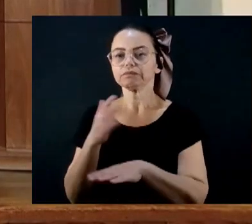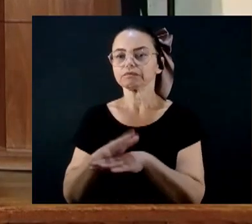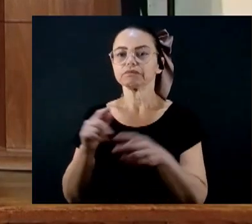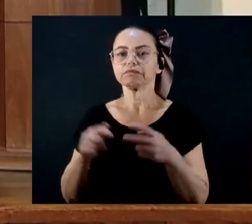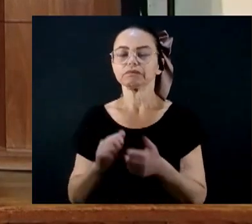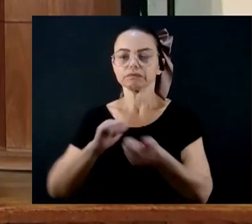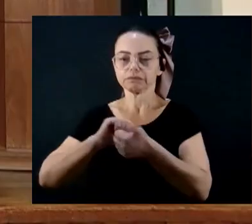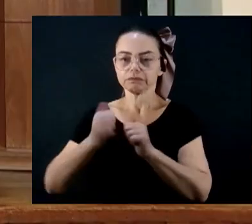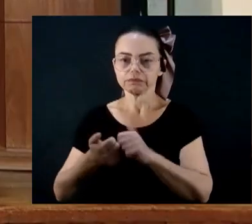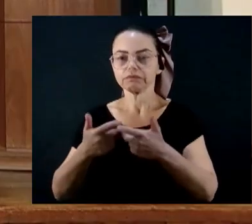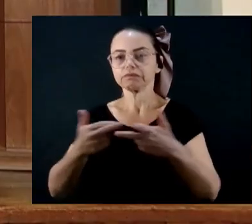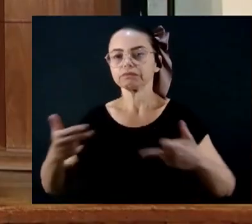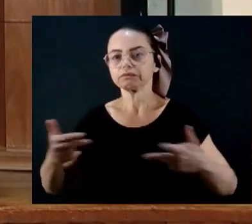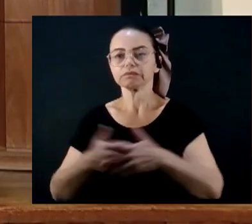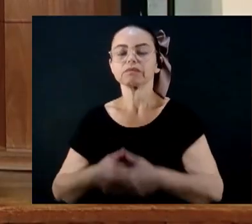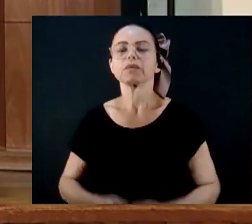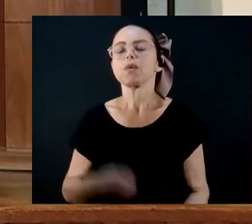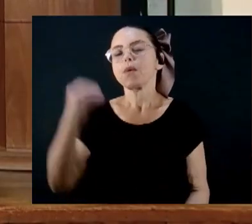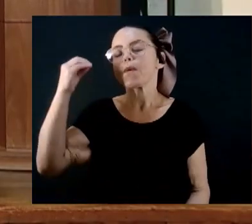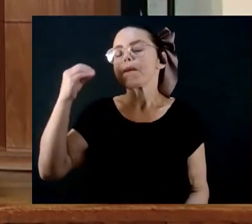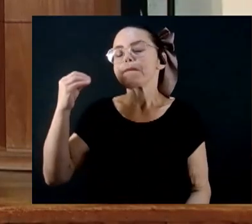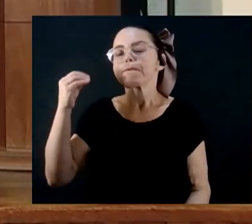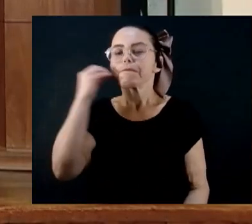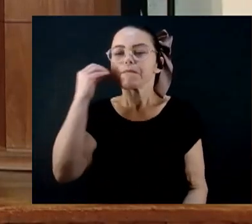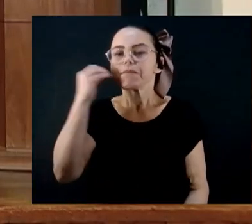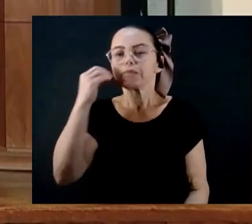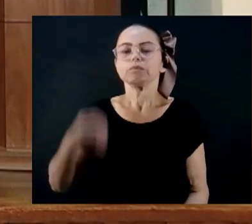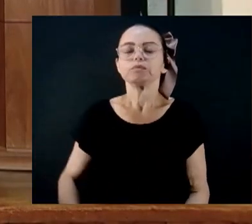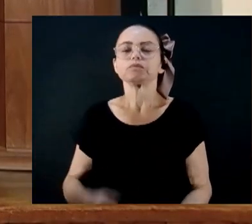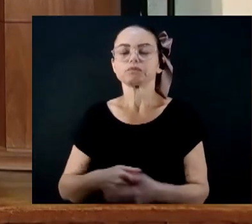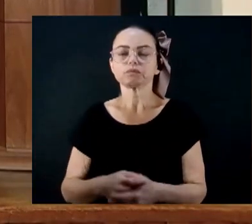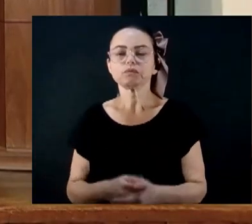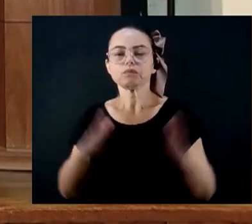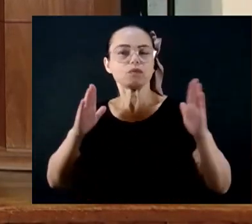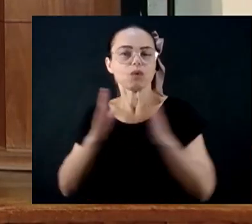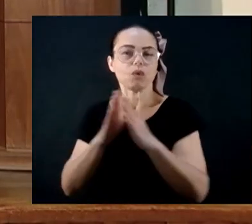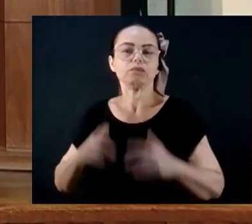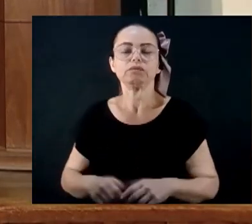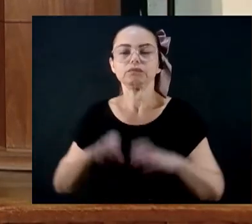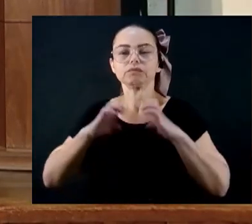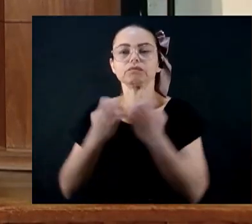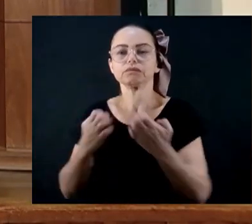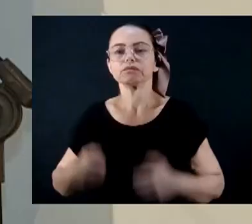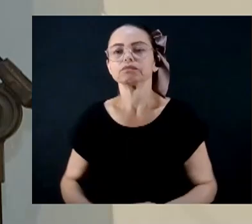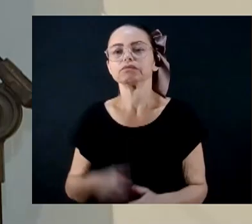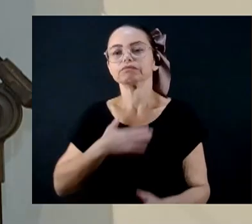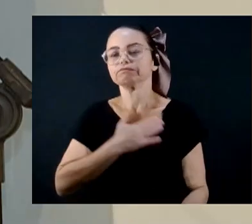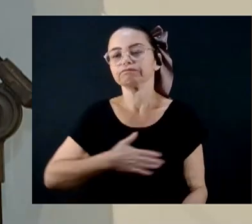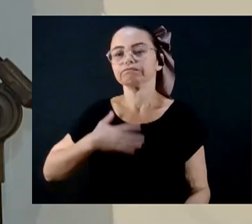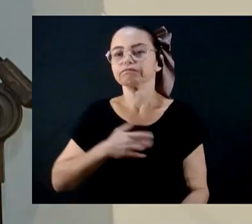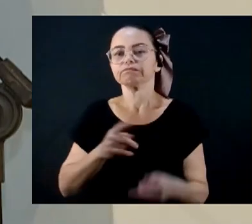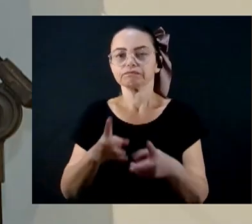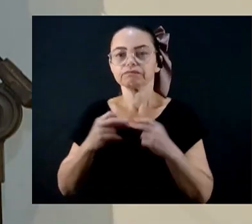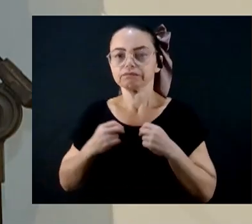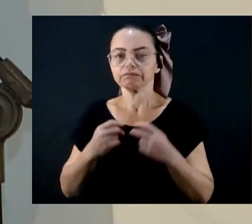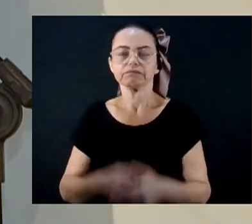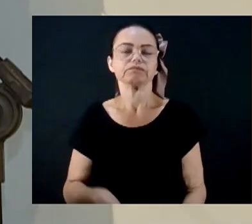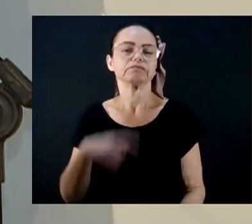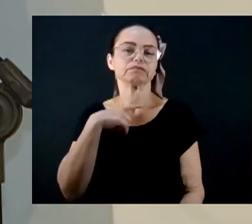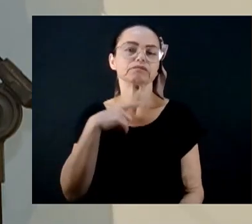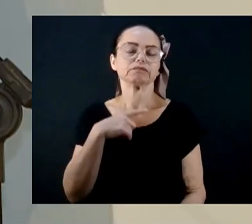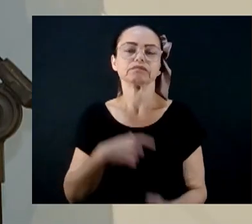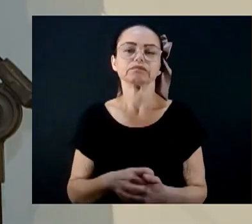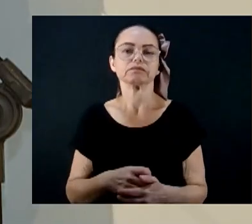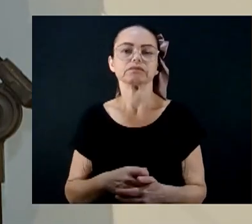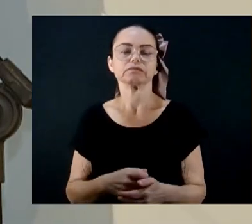está tentando liderar, está à frente liderando uma equipe, é muito satisfatório esse reconhecimento. Eu tenho alunos ali dentro